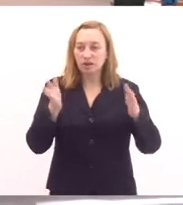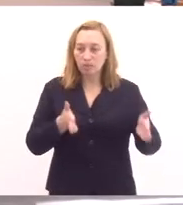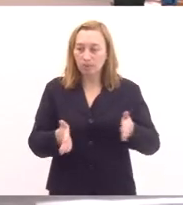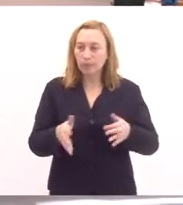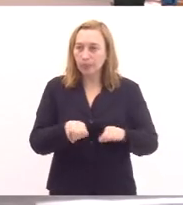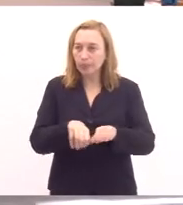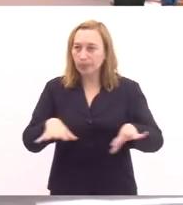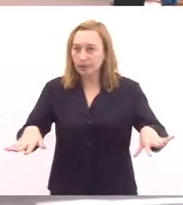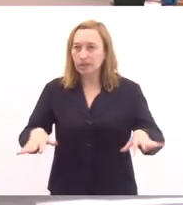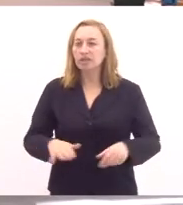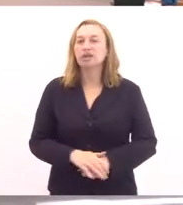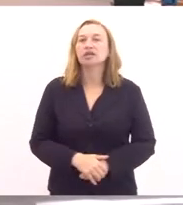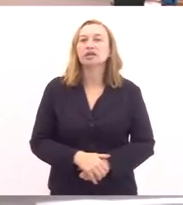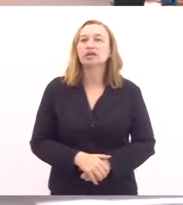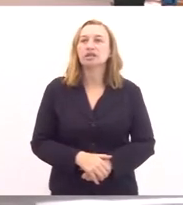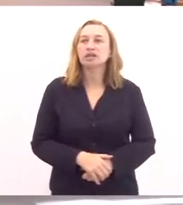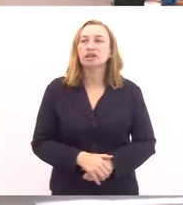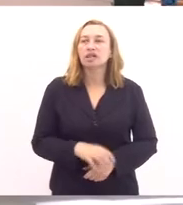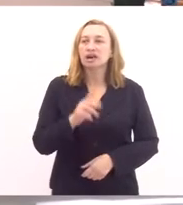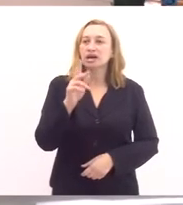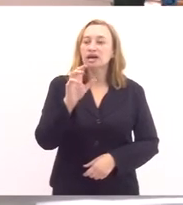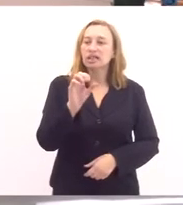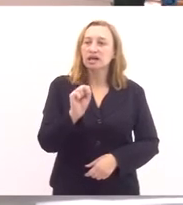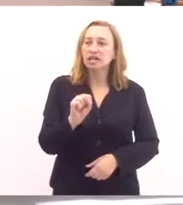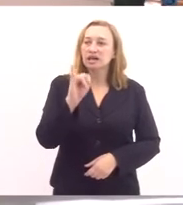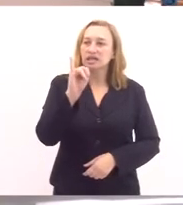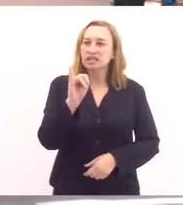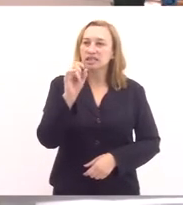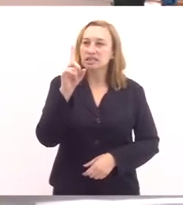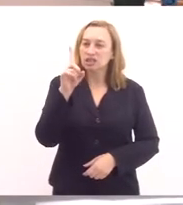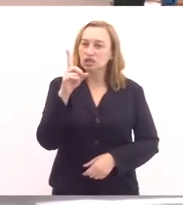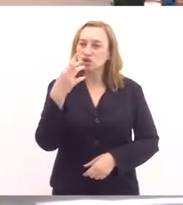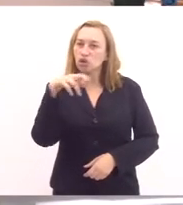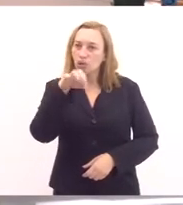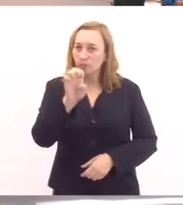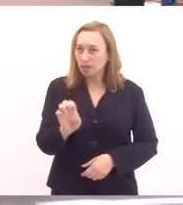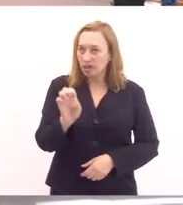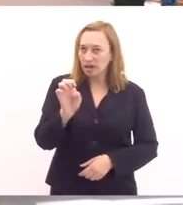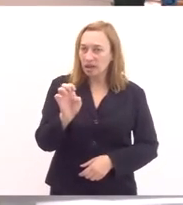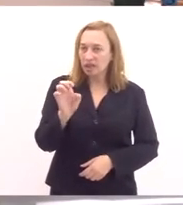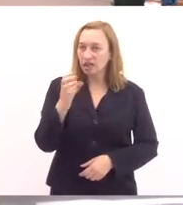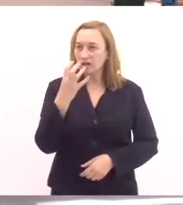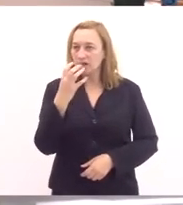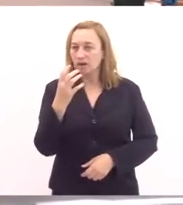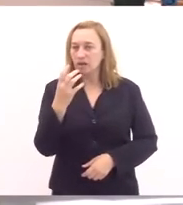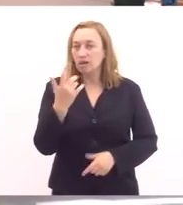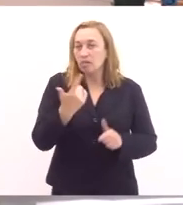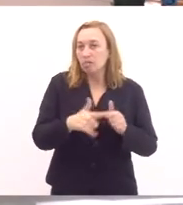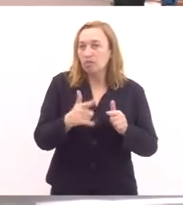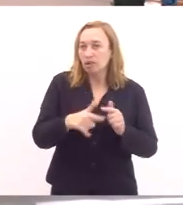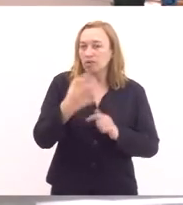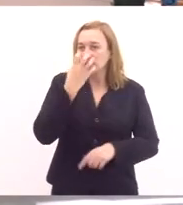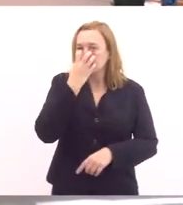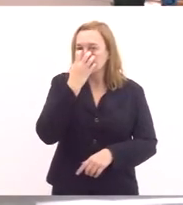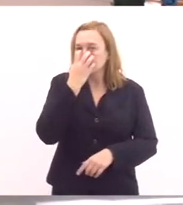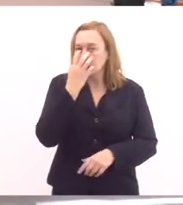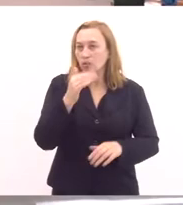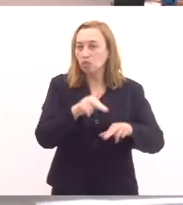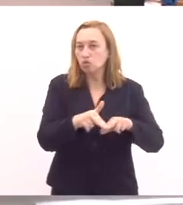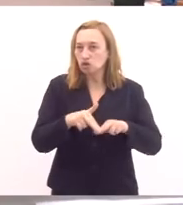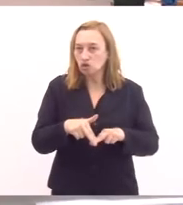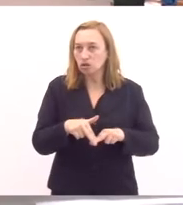pandemia Essa é a síndrome respiratória aguda grave pode ter sido causada pela corrida 19